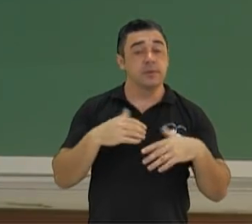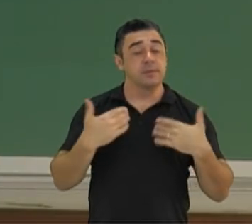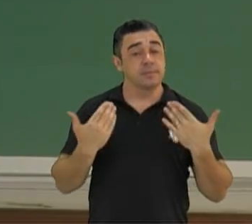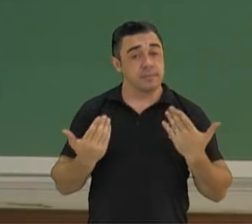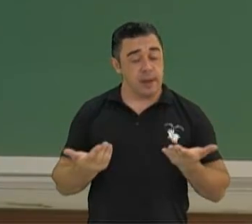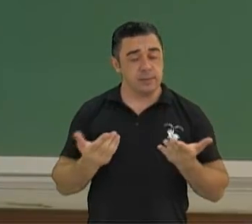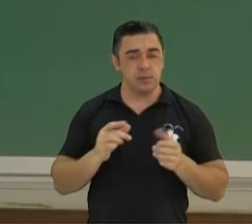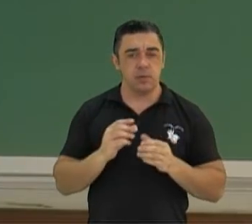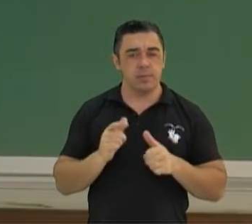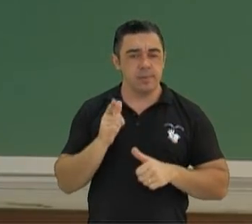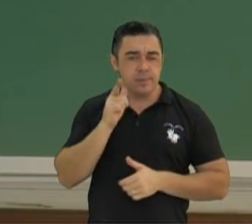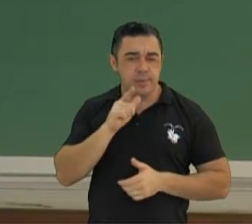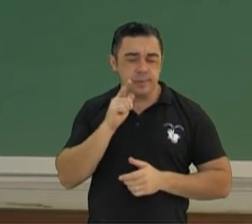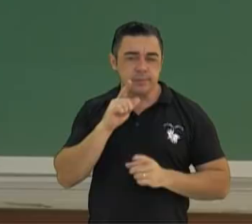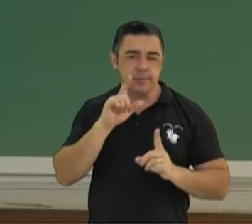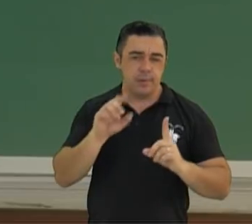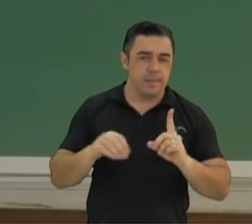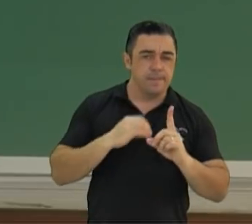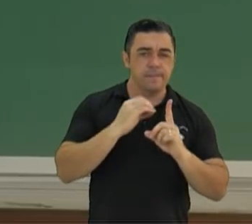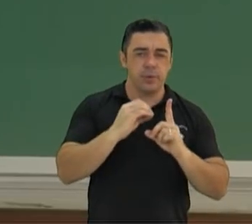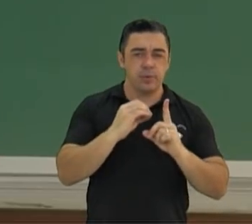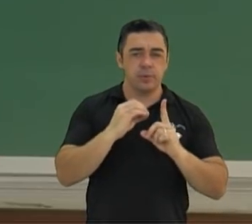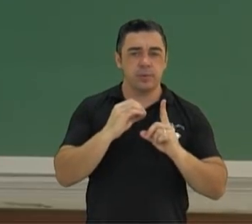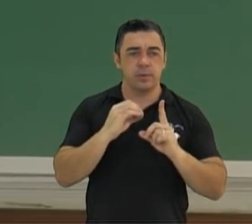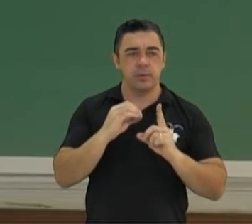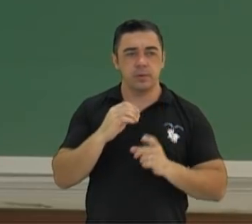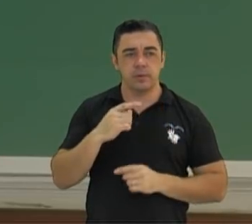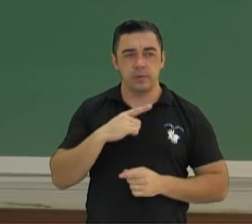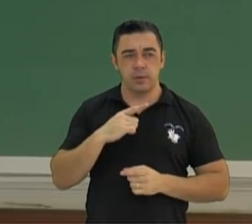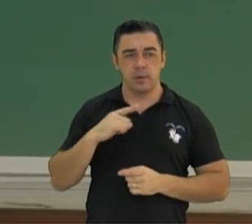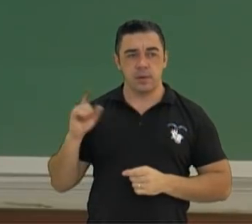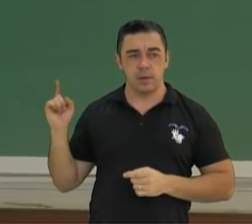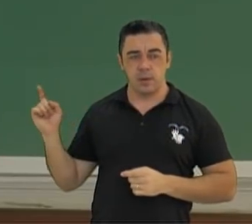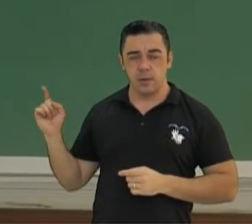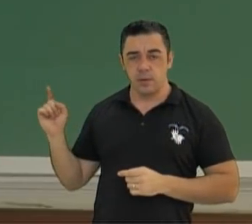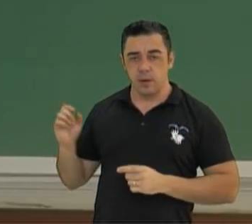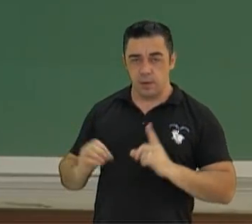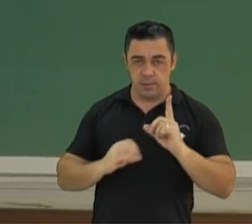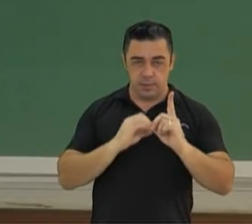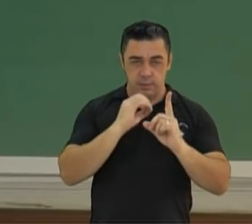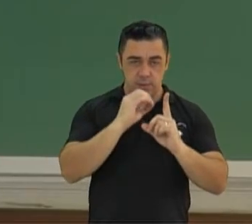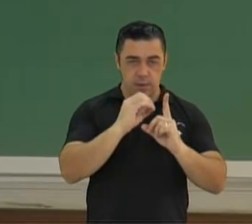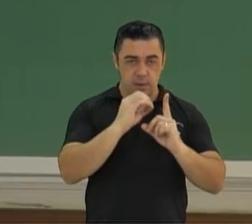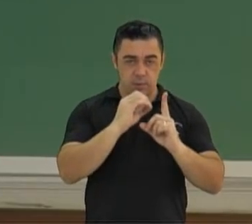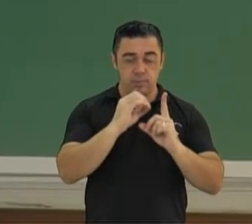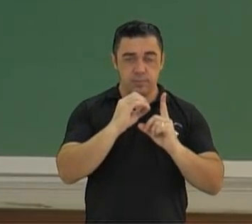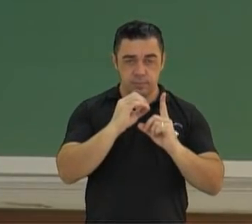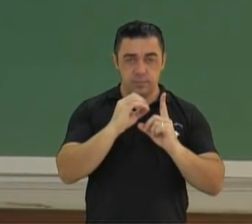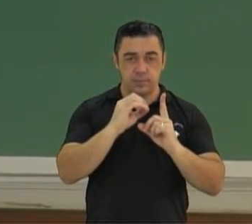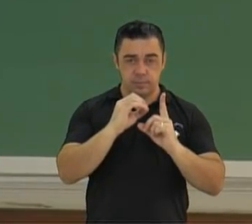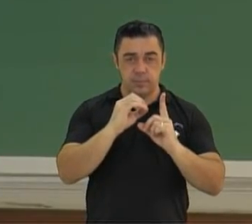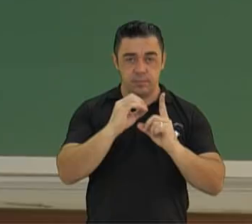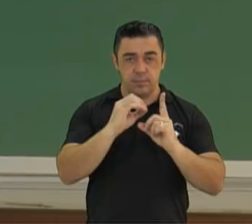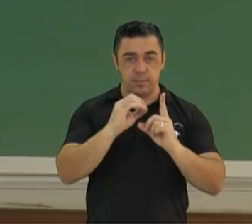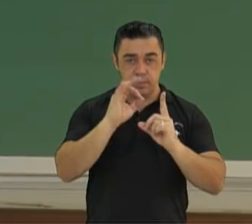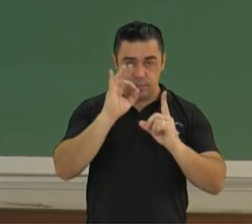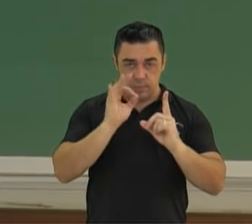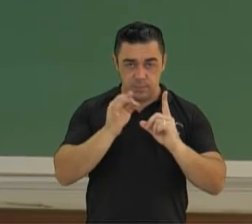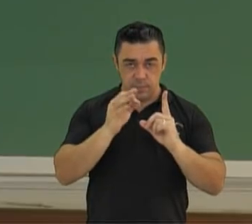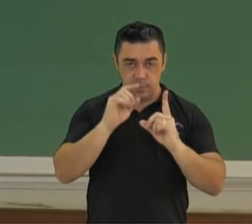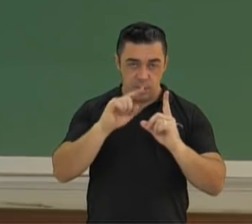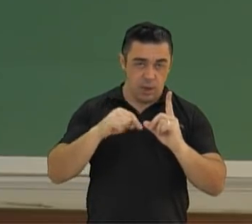essa divisão. E como que a gente vai aumentar esse número? Ó, coloca um 0 na frente dele e para mostrar que